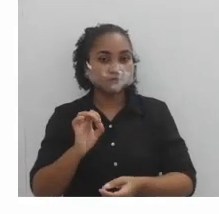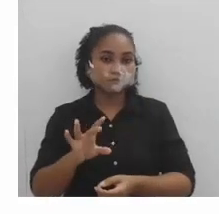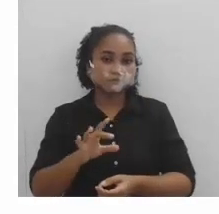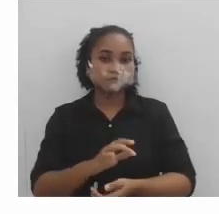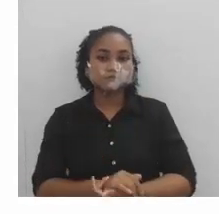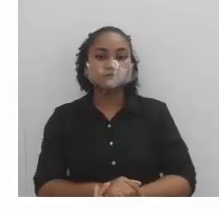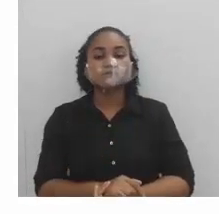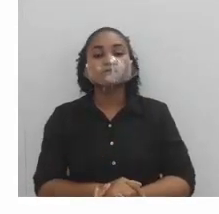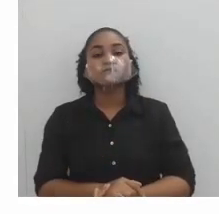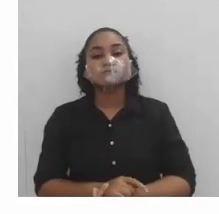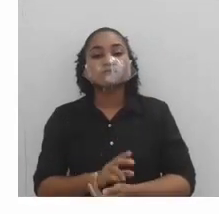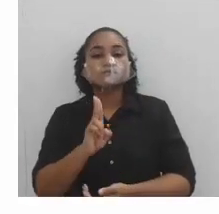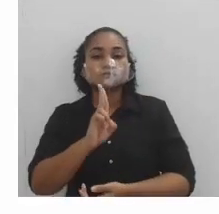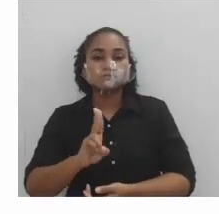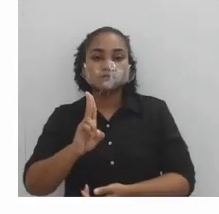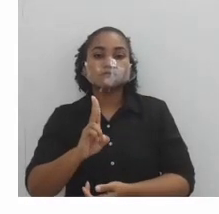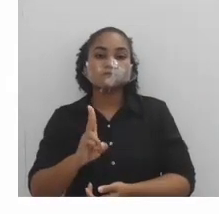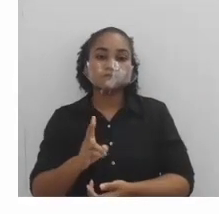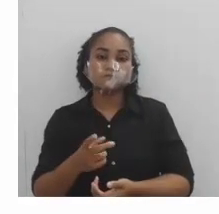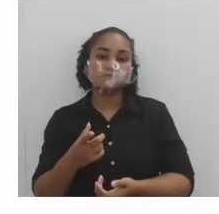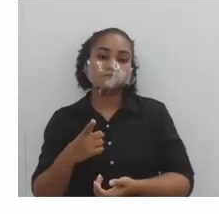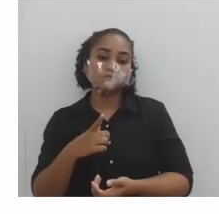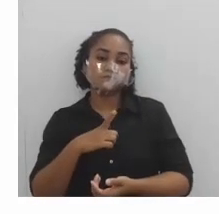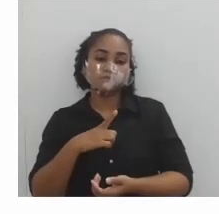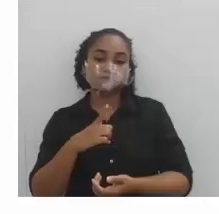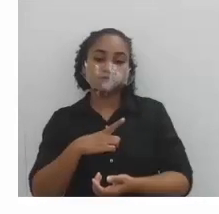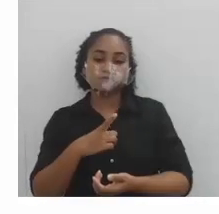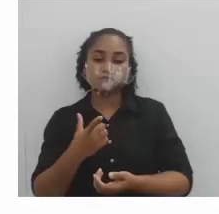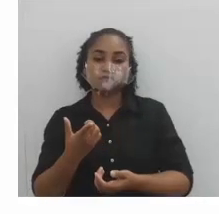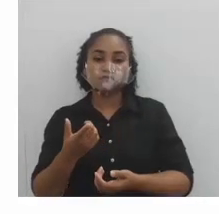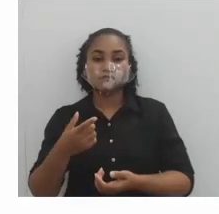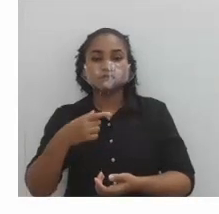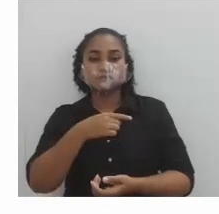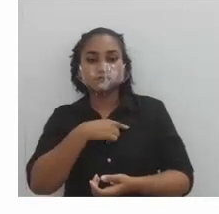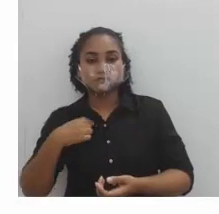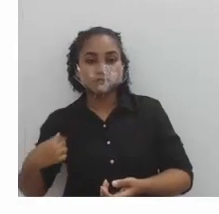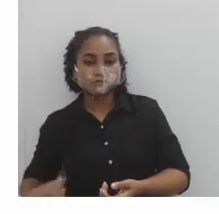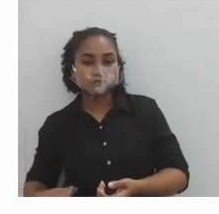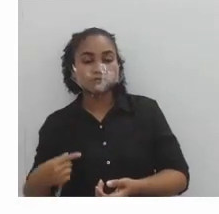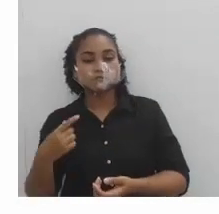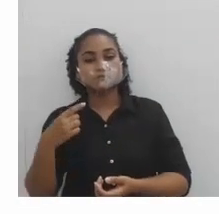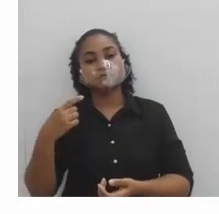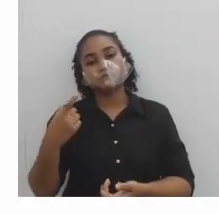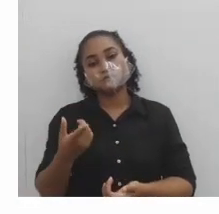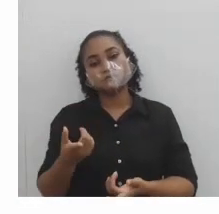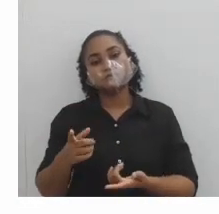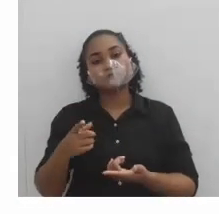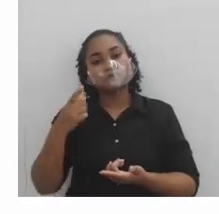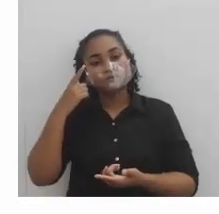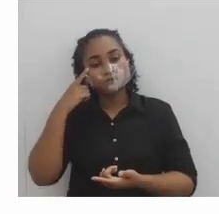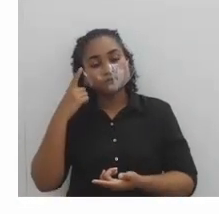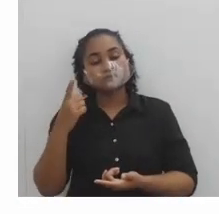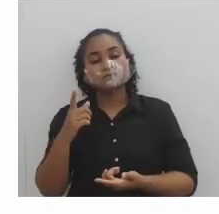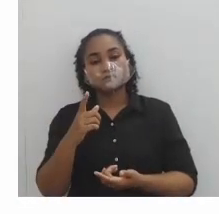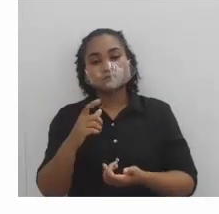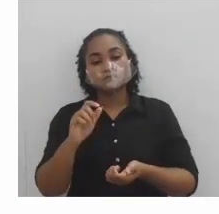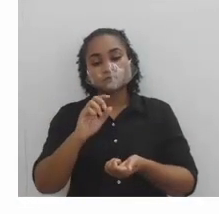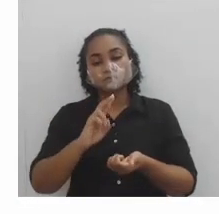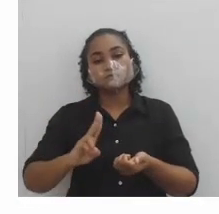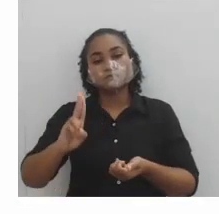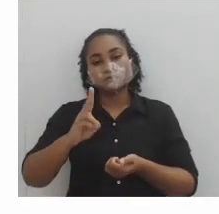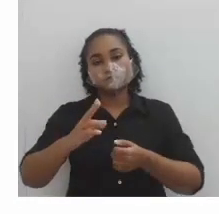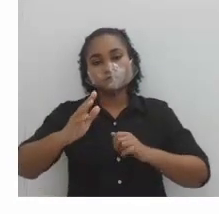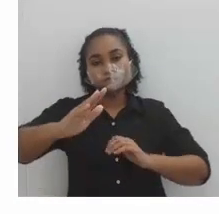parte oriental, Japão e China, eles têm uma relação muito forte com as lutas, com as artes